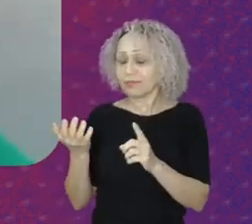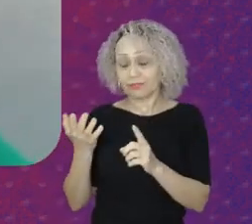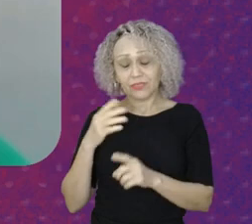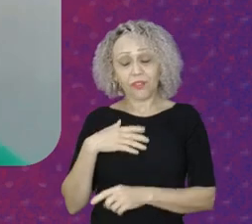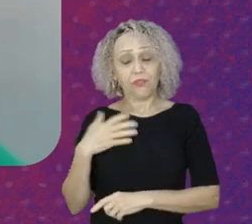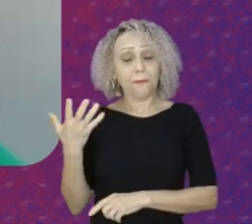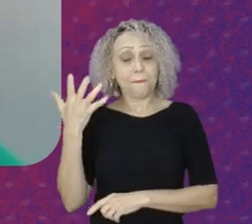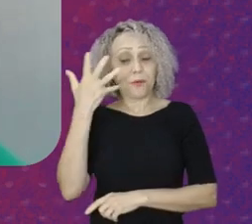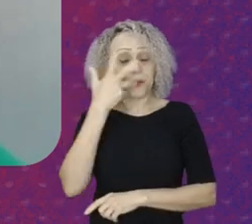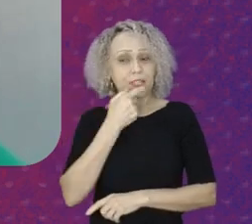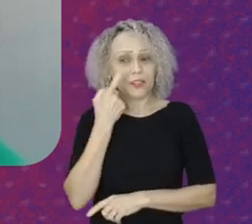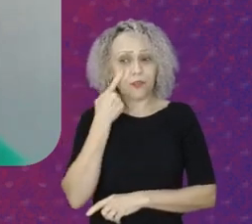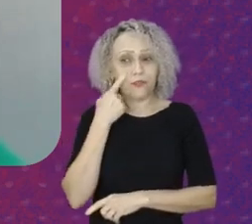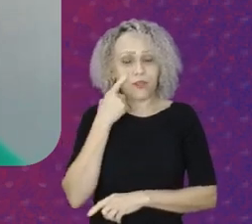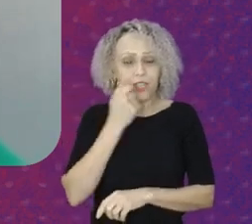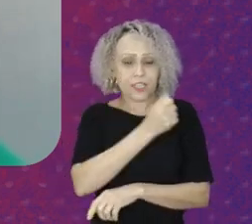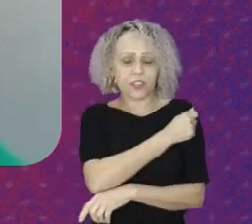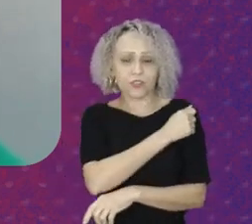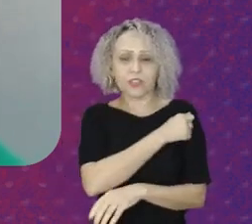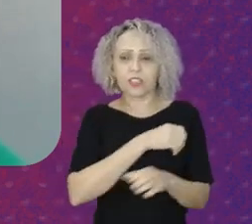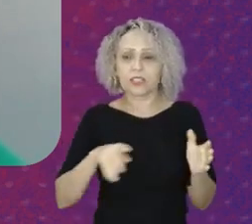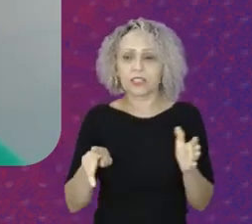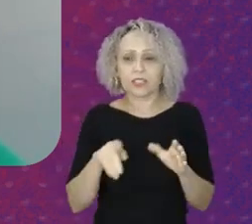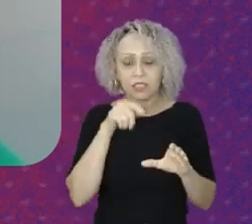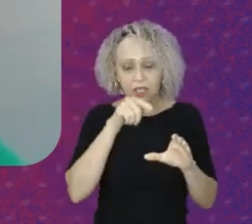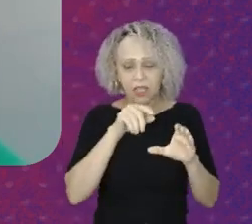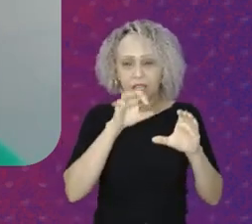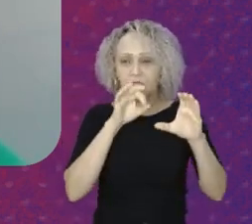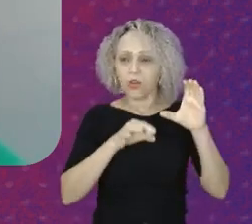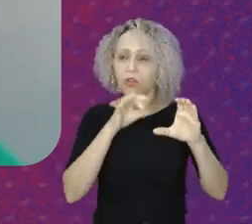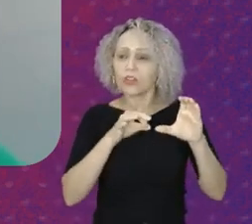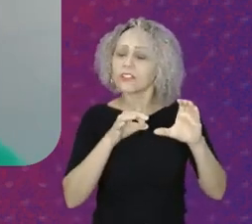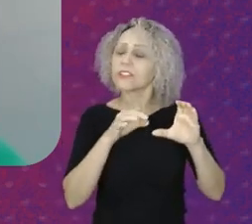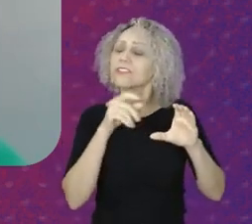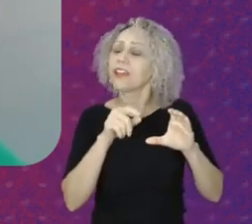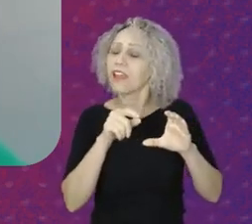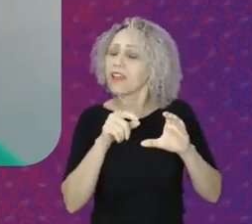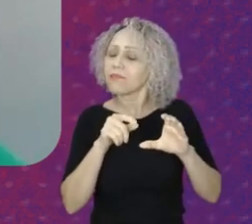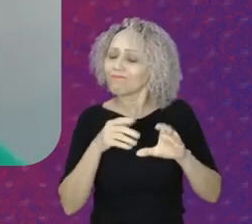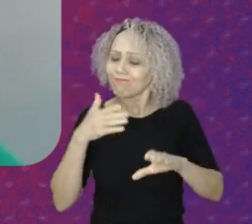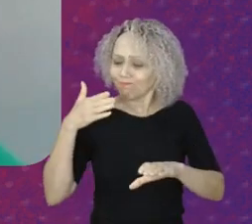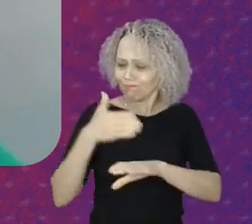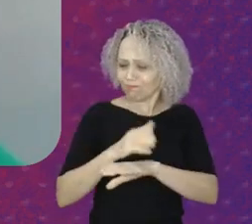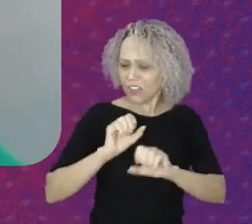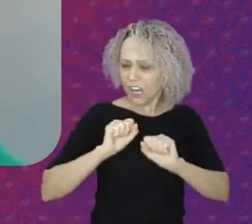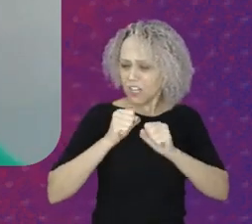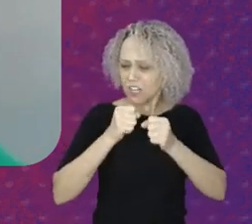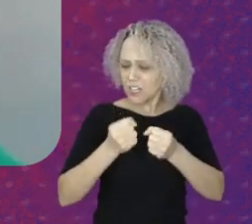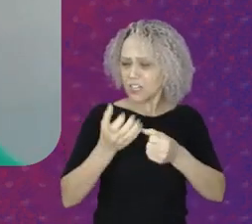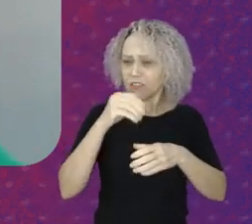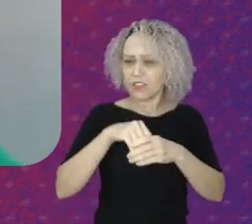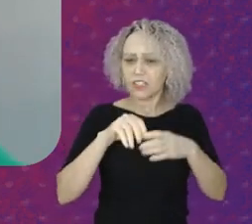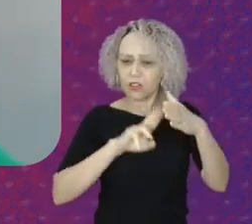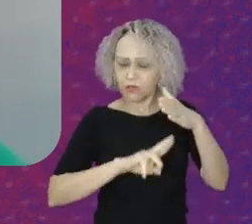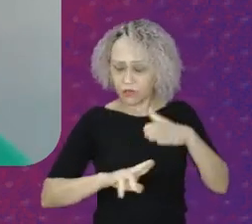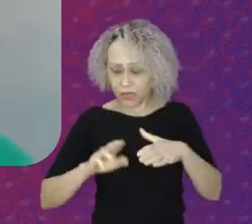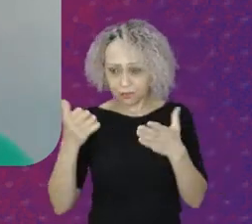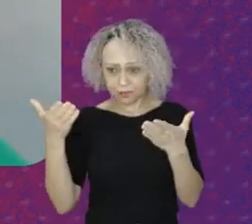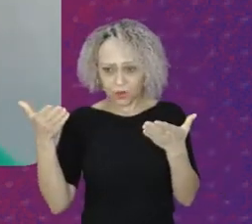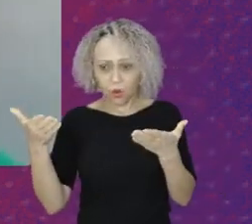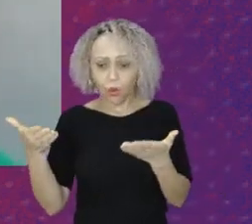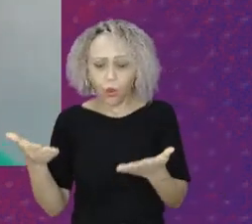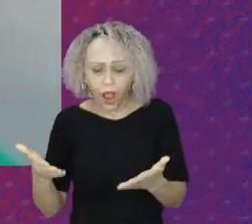os estudantes cotistas se engajaram para transformar a universidade. Hoje, a luta por assistência estudantil